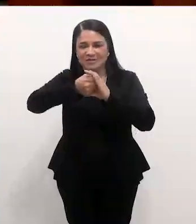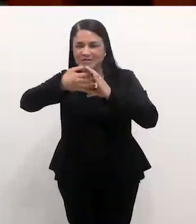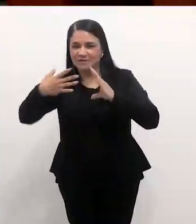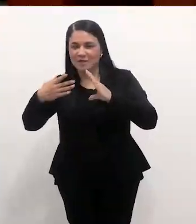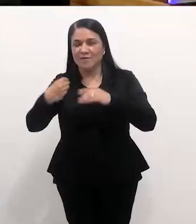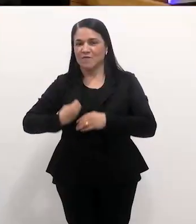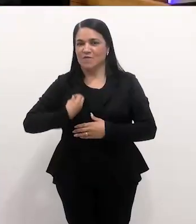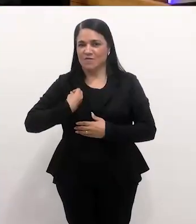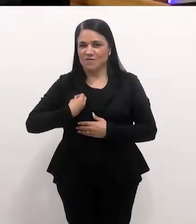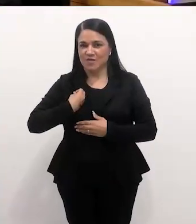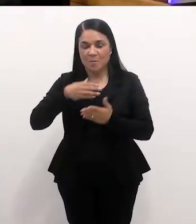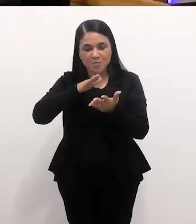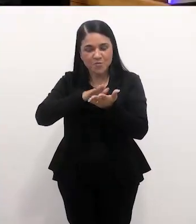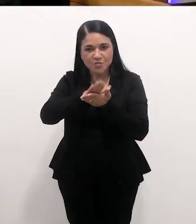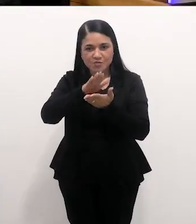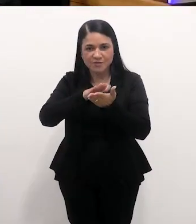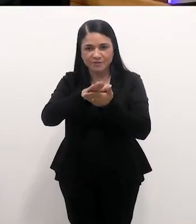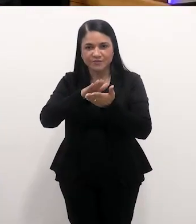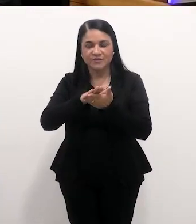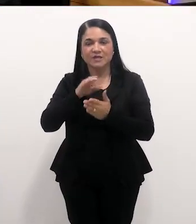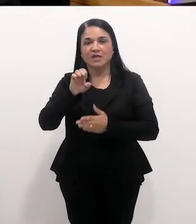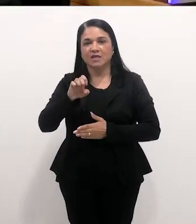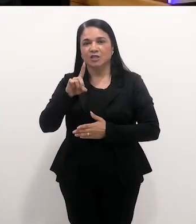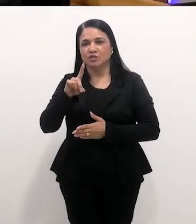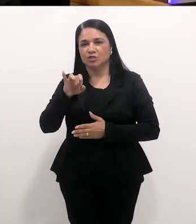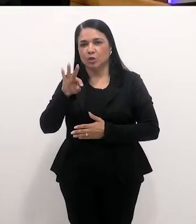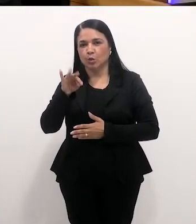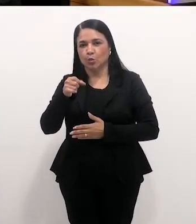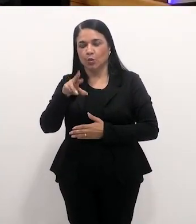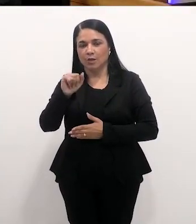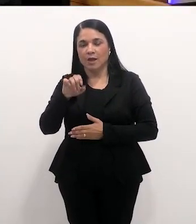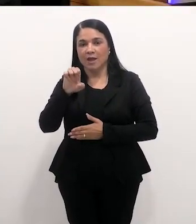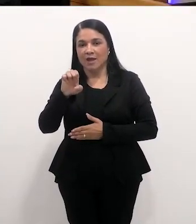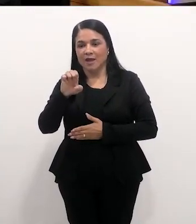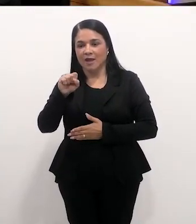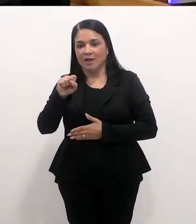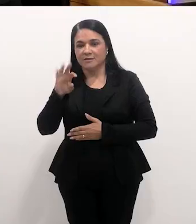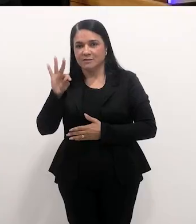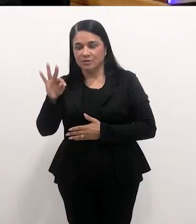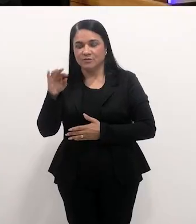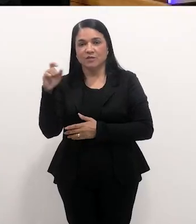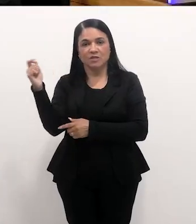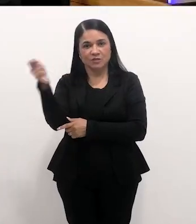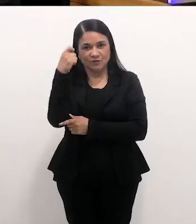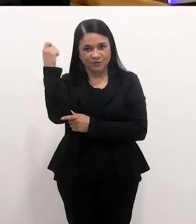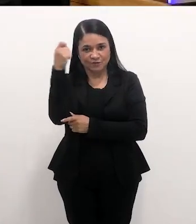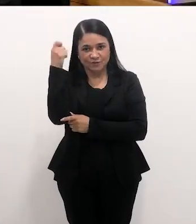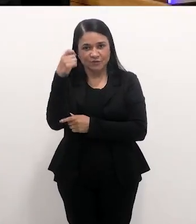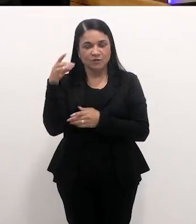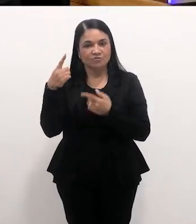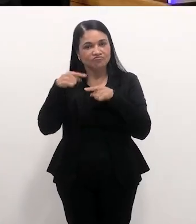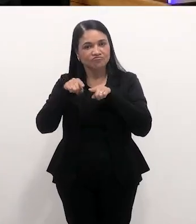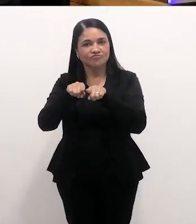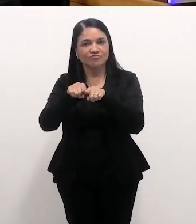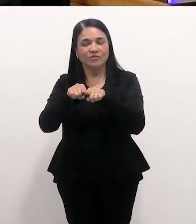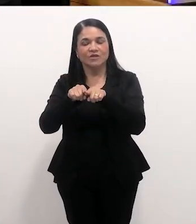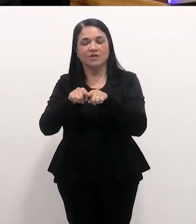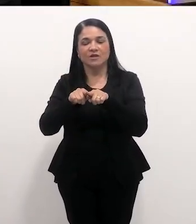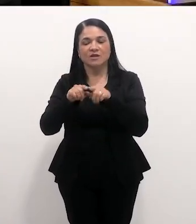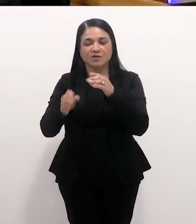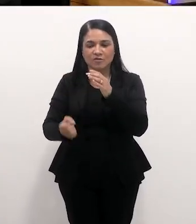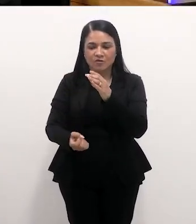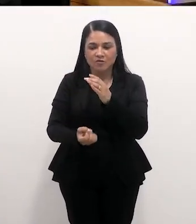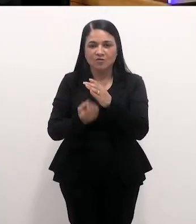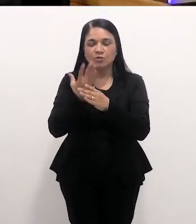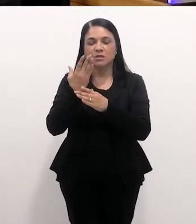os aspectos da vida. É uma publicação feita pela editora Este, de São Leopoldo, no Rio Grande do Sul, juntamente com a Fondazione